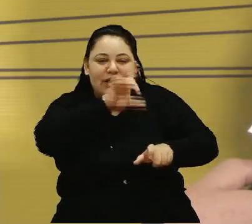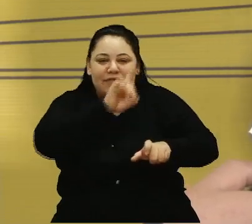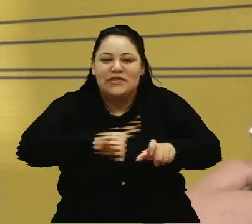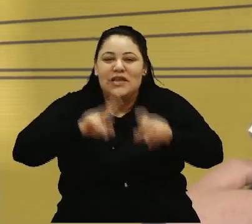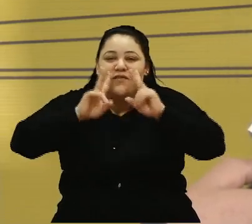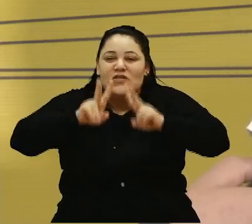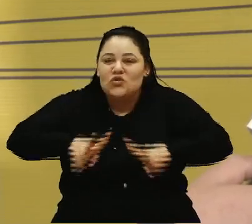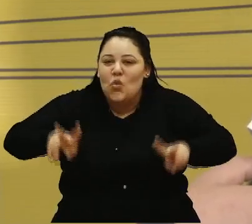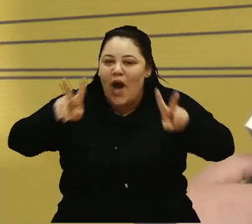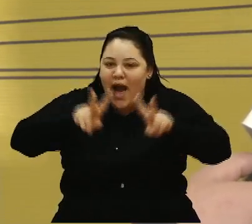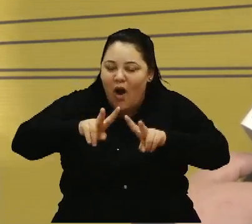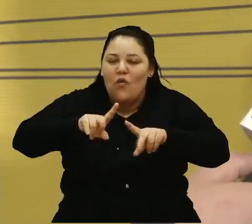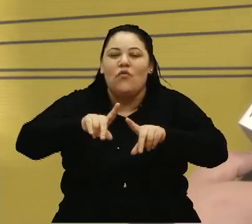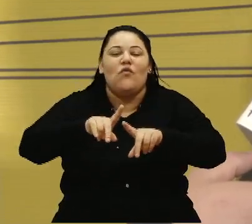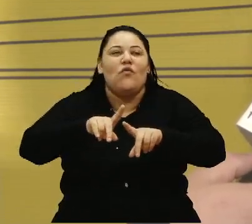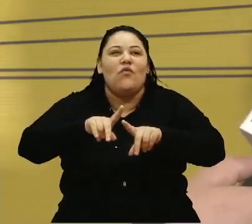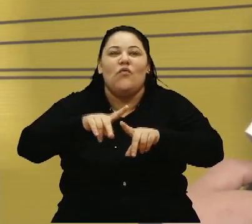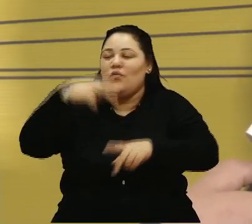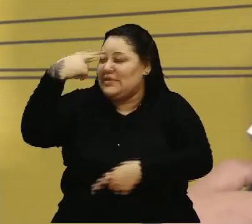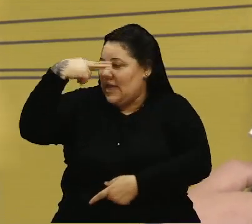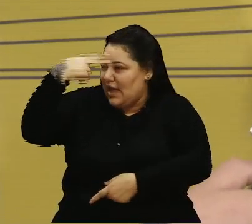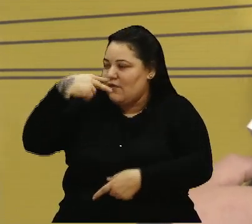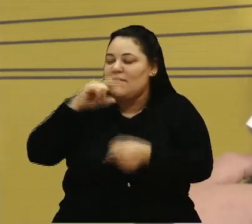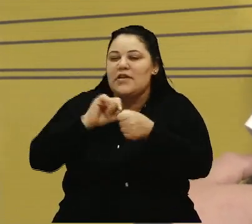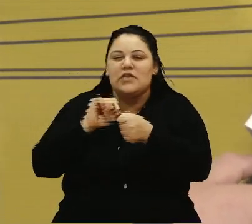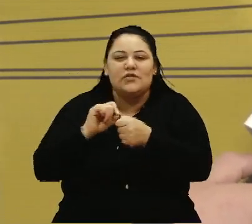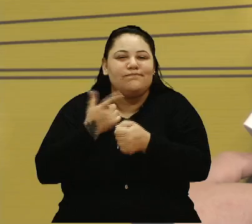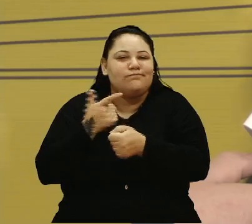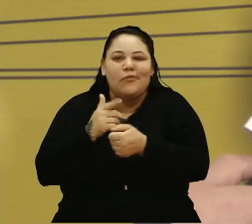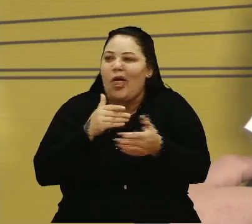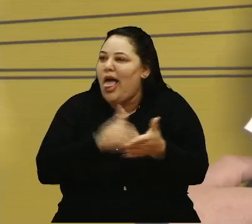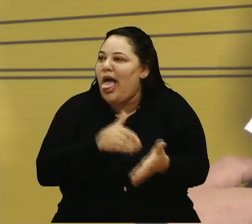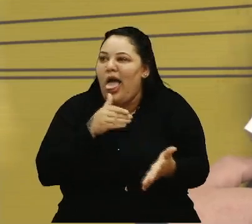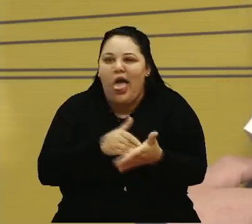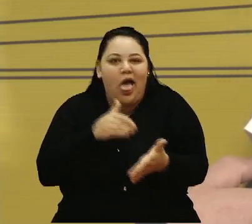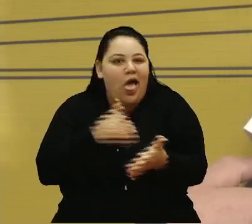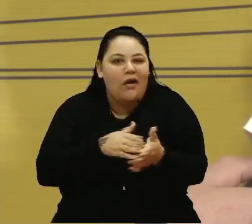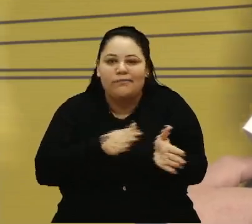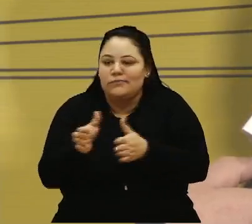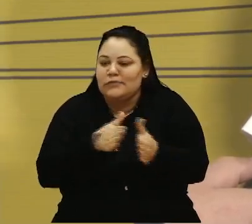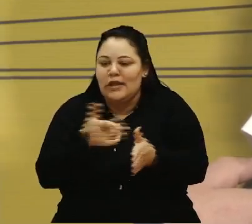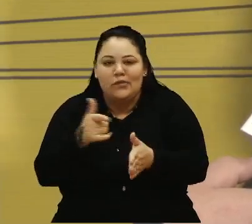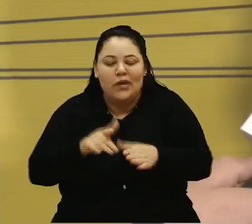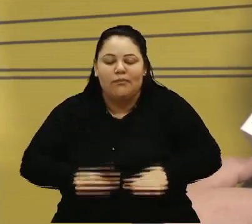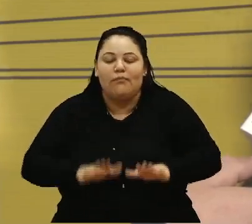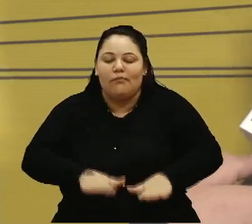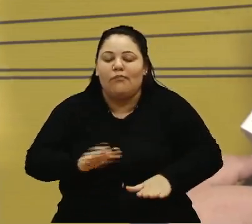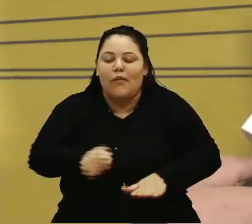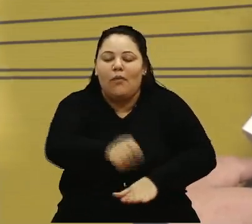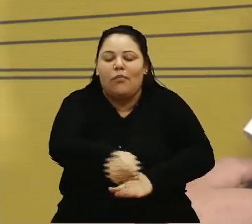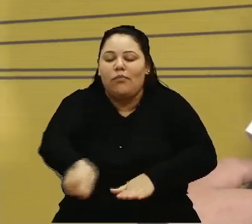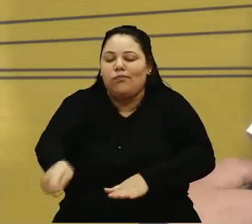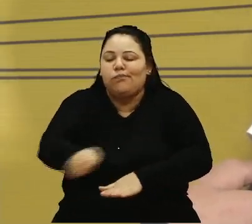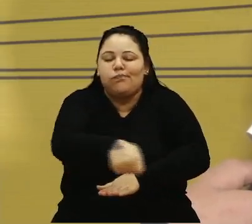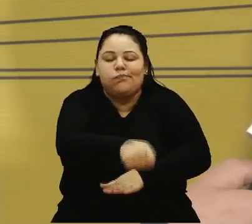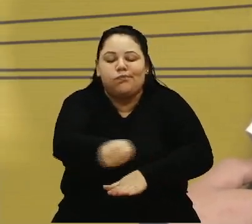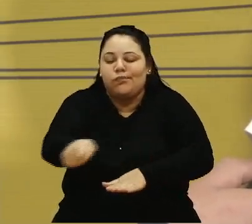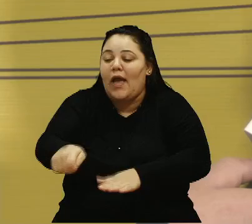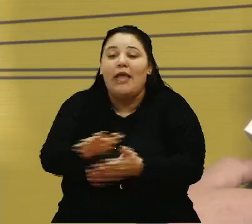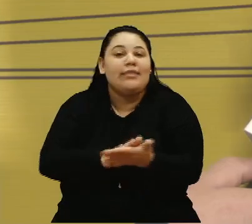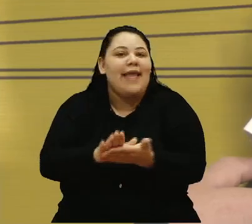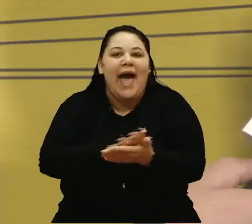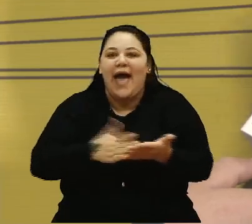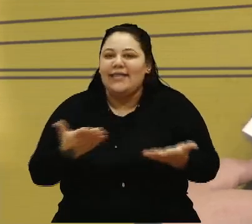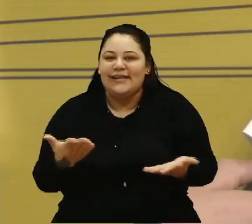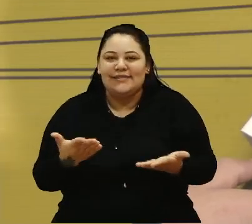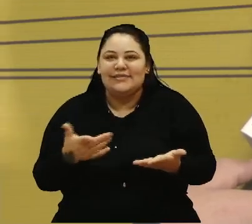visual fazendo cursos. Então, a gente não tem acessibilidade, não tem piso tátil, não tem rampa de acesso na portaria principal e não